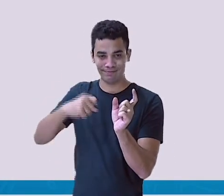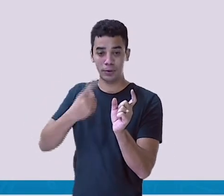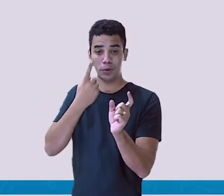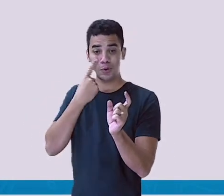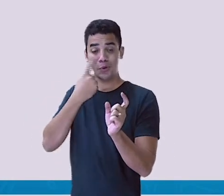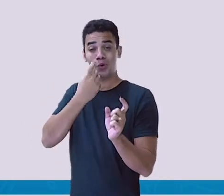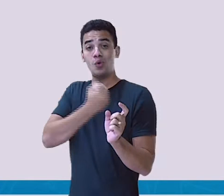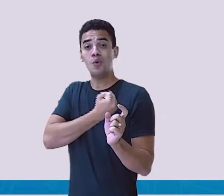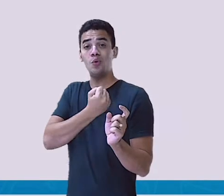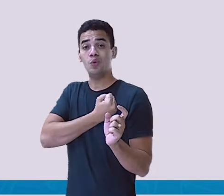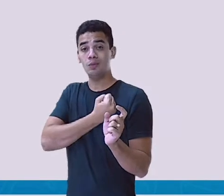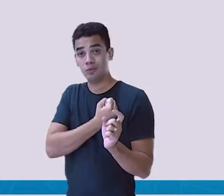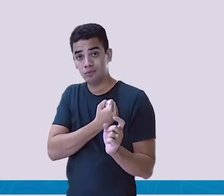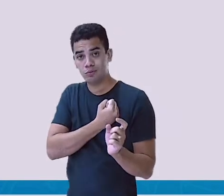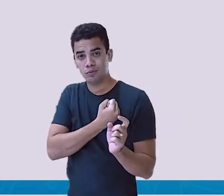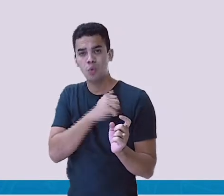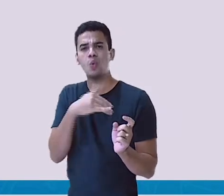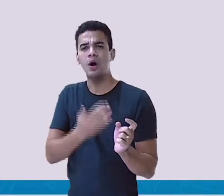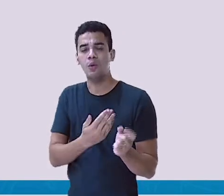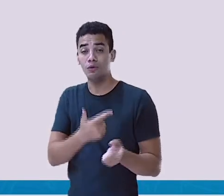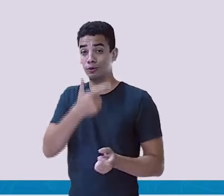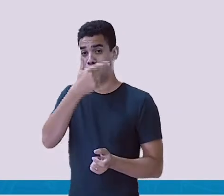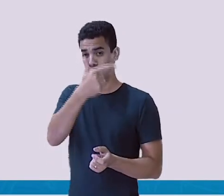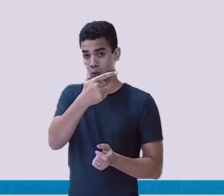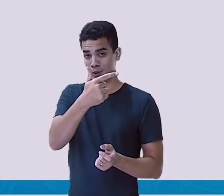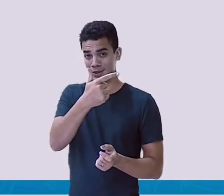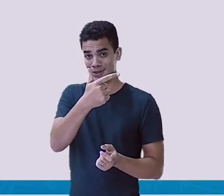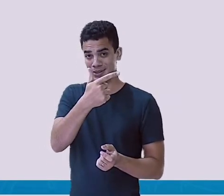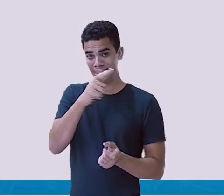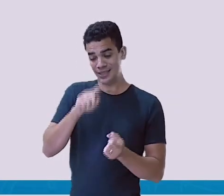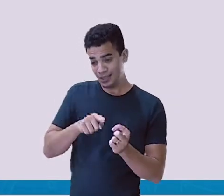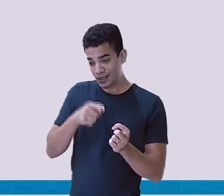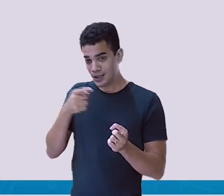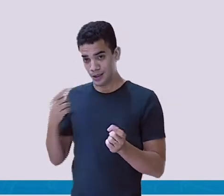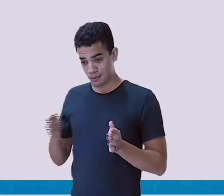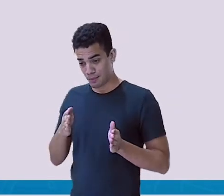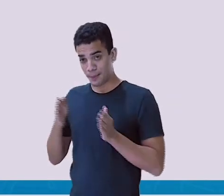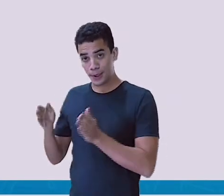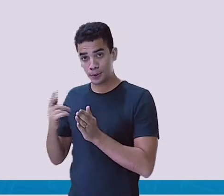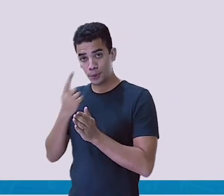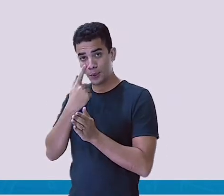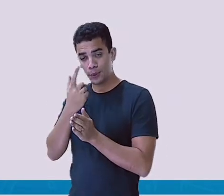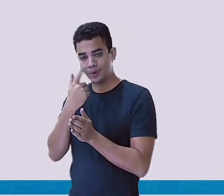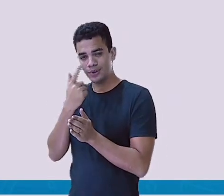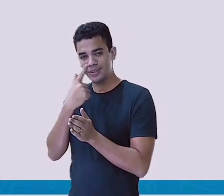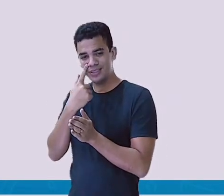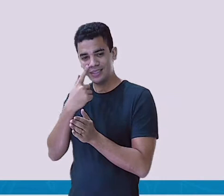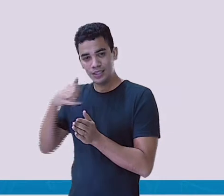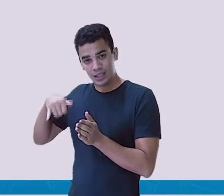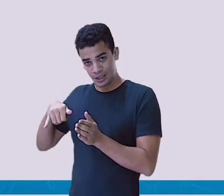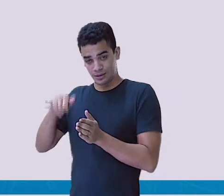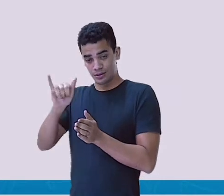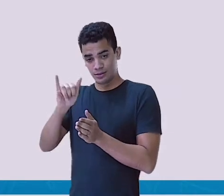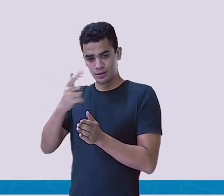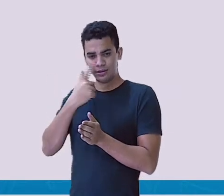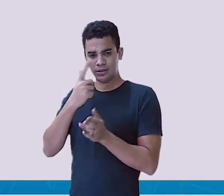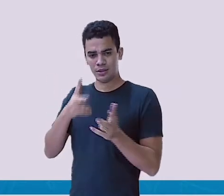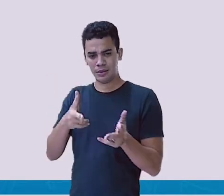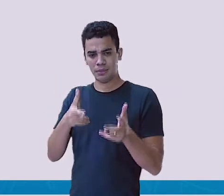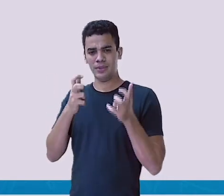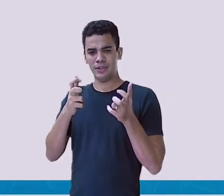é a parte literal? Y. Eu tenho aqui menos